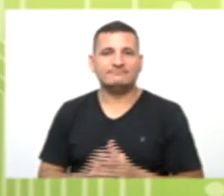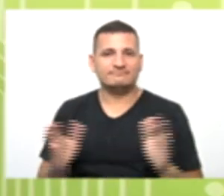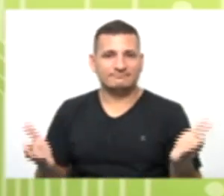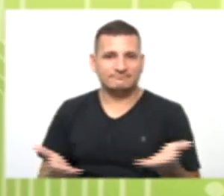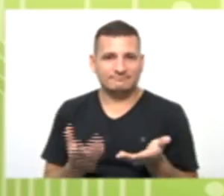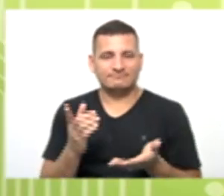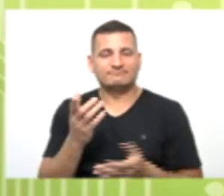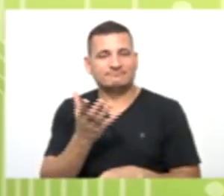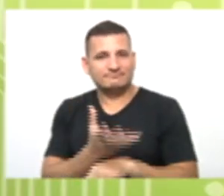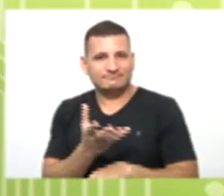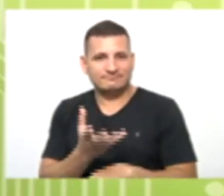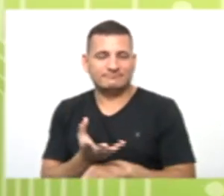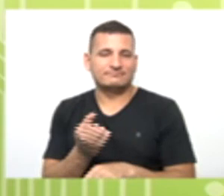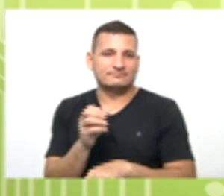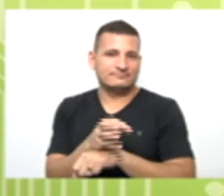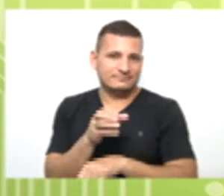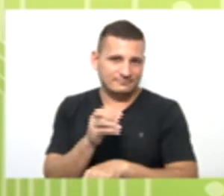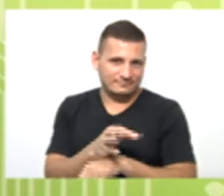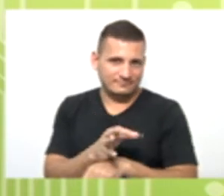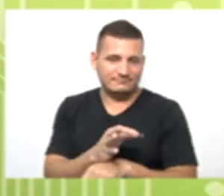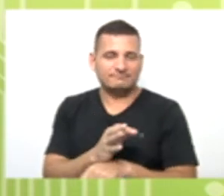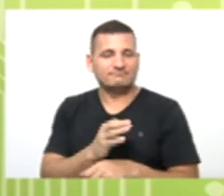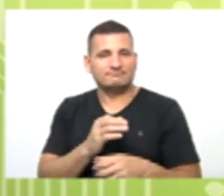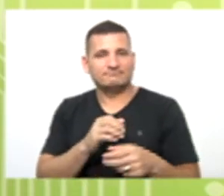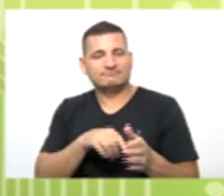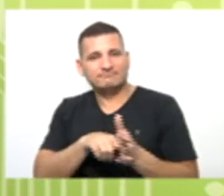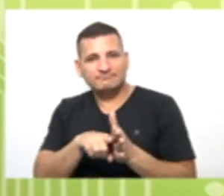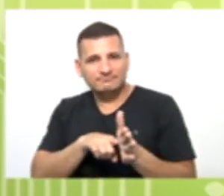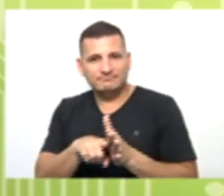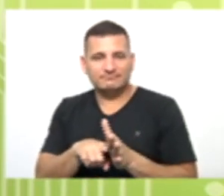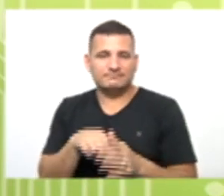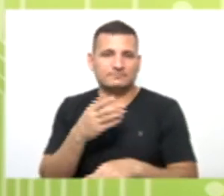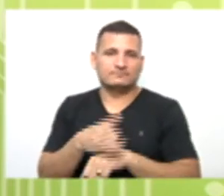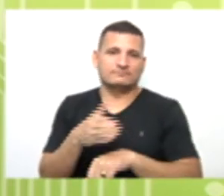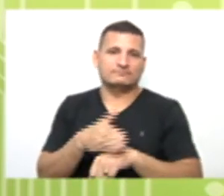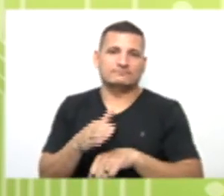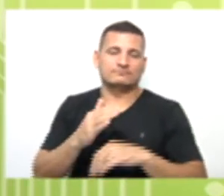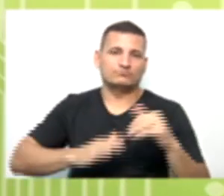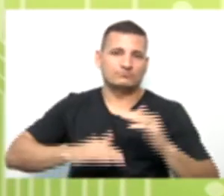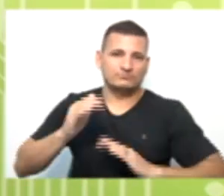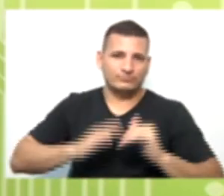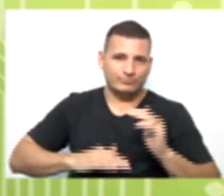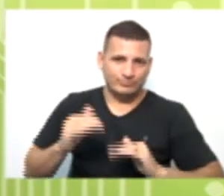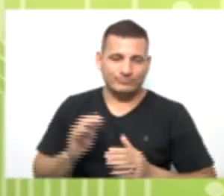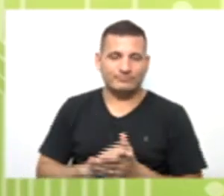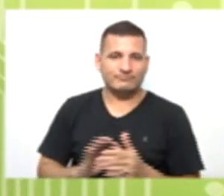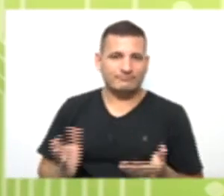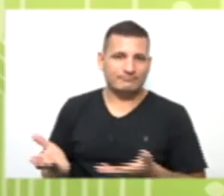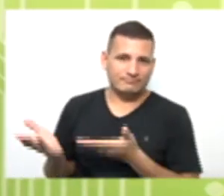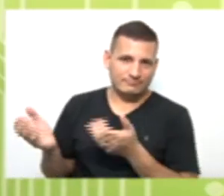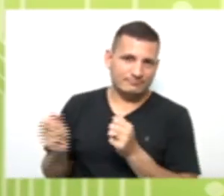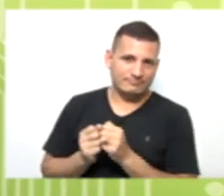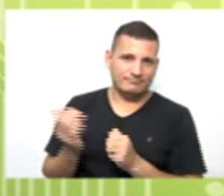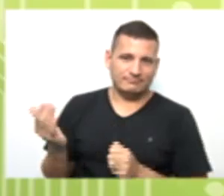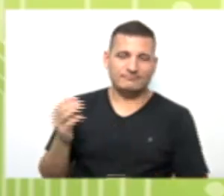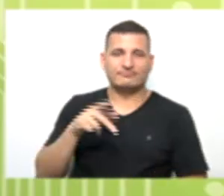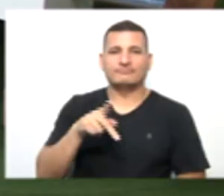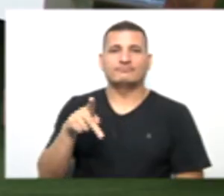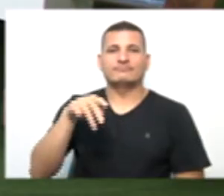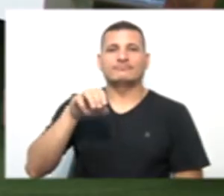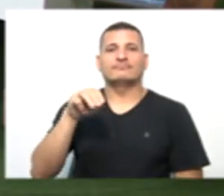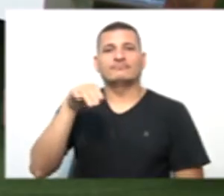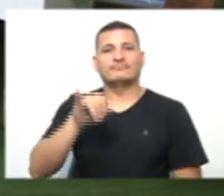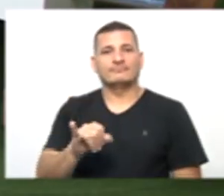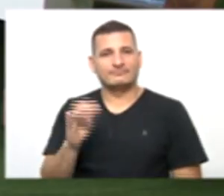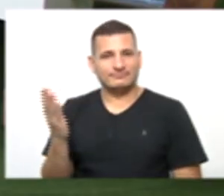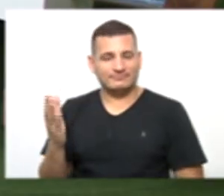nossa disciplina de orientação para pesquisa e prática profissional. Conosco está a professora Amy. Boa tarde,